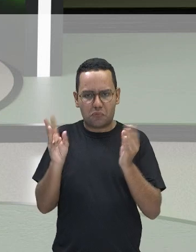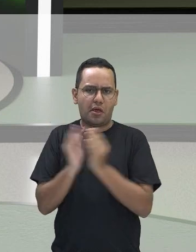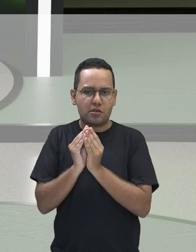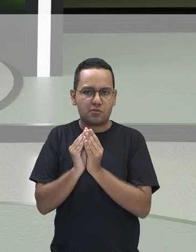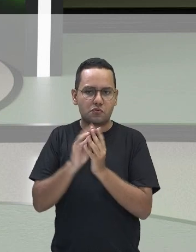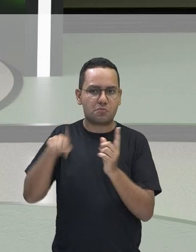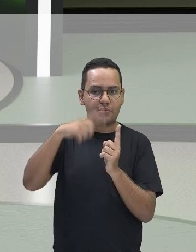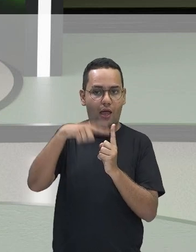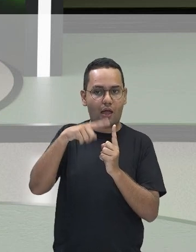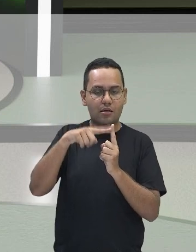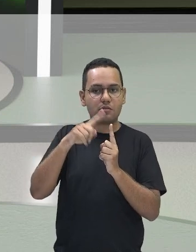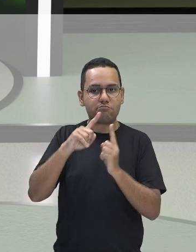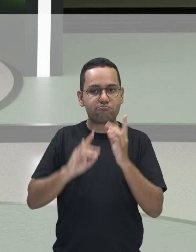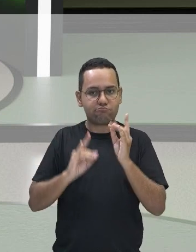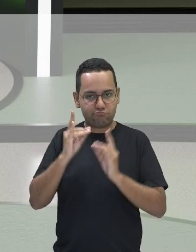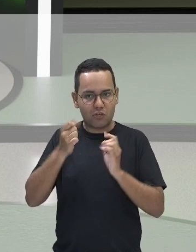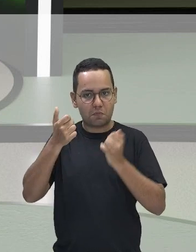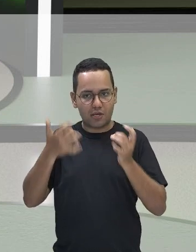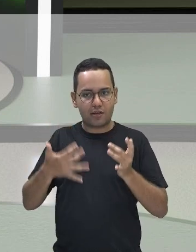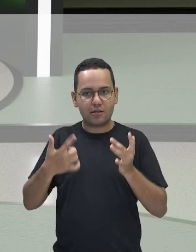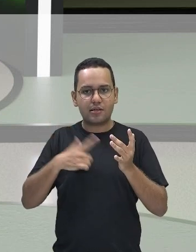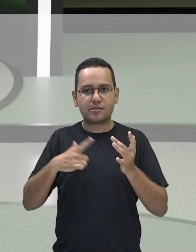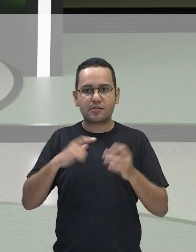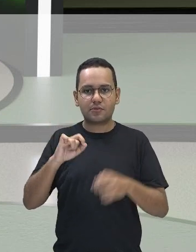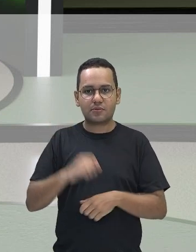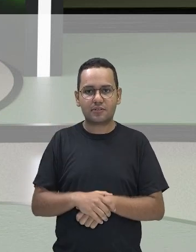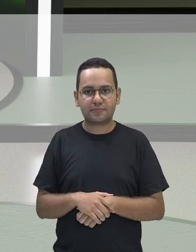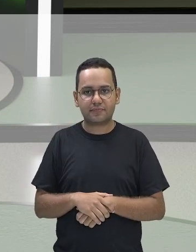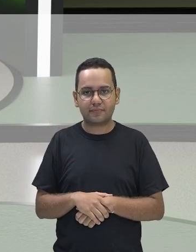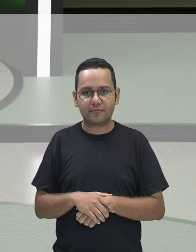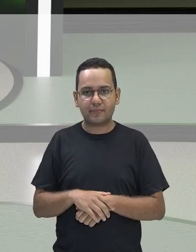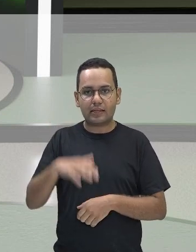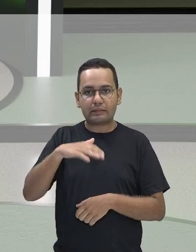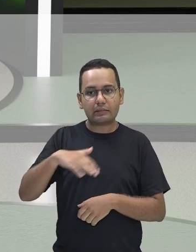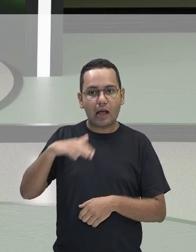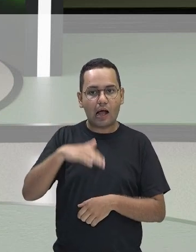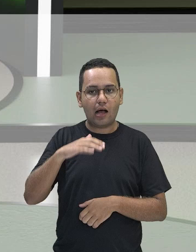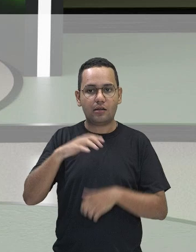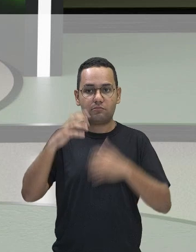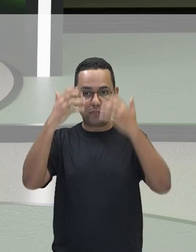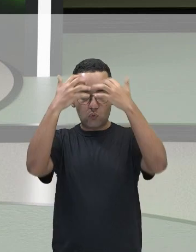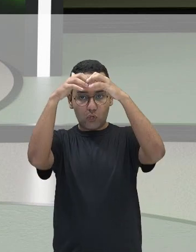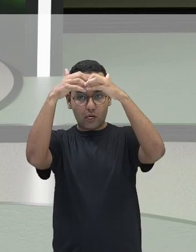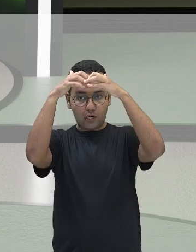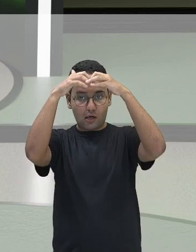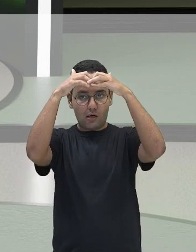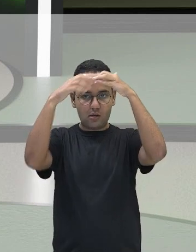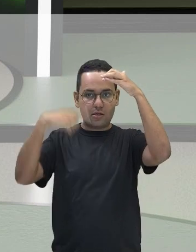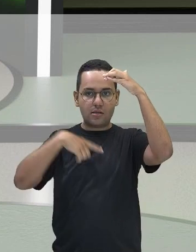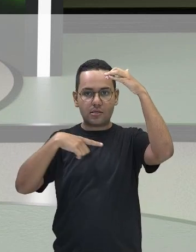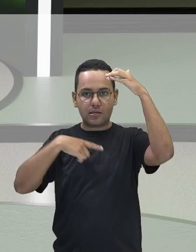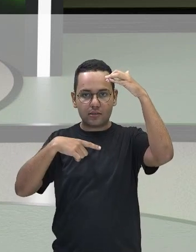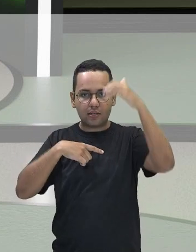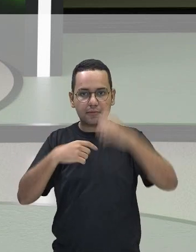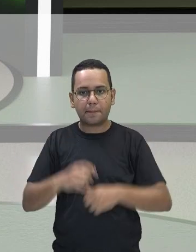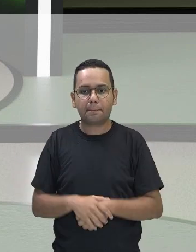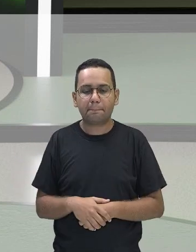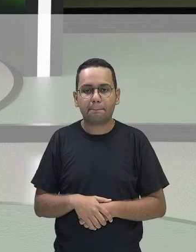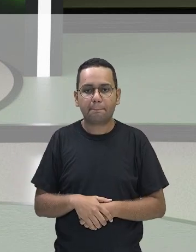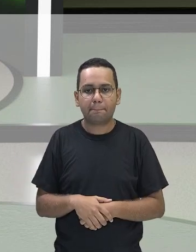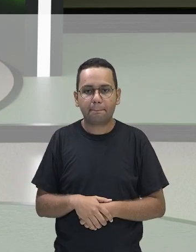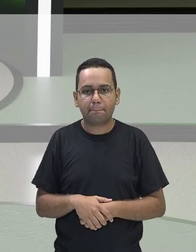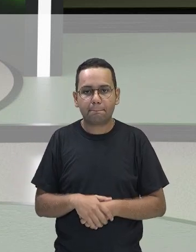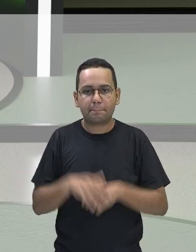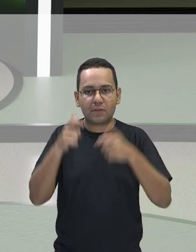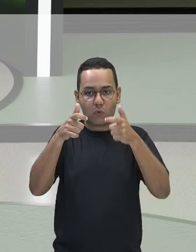hormônio a partir ali do estímulo que ocorre na hipófise, tá bom? Associada com o nosso hipotálamo, tá bom?